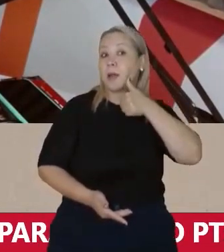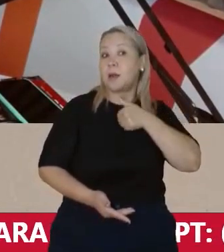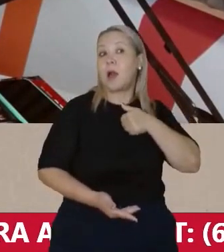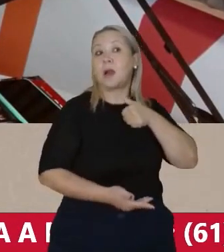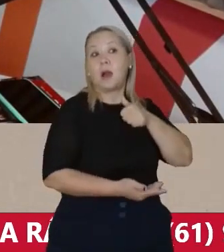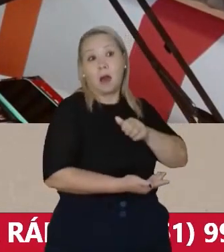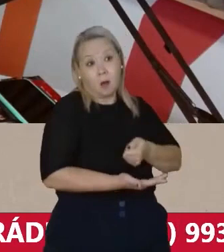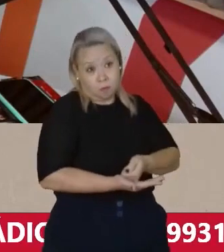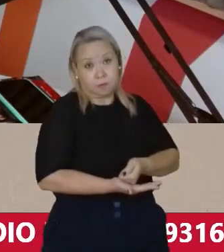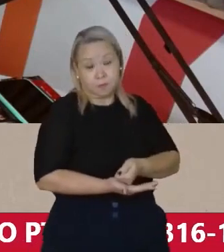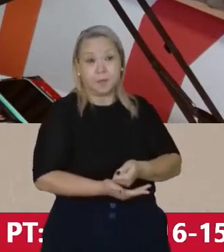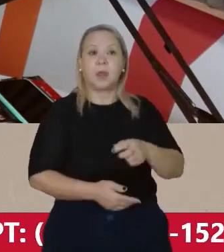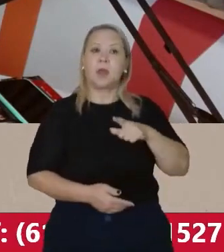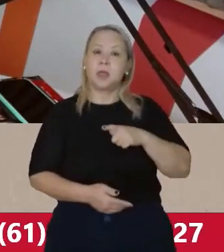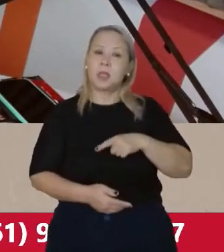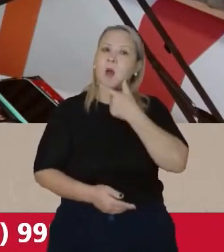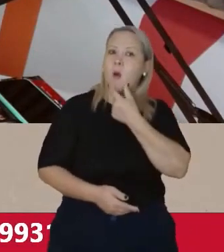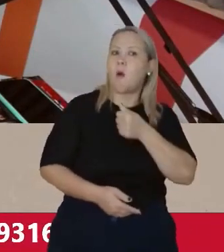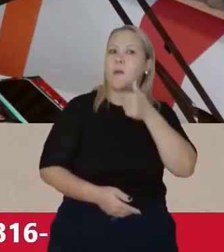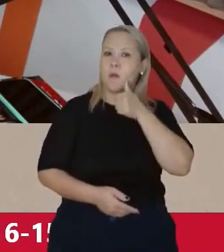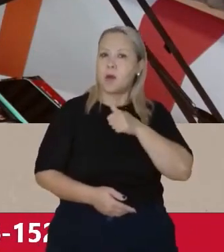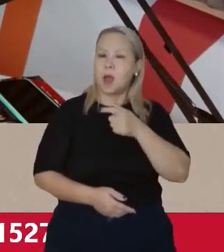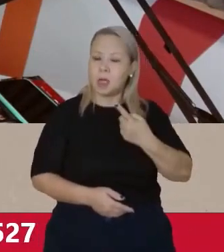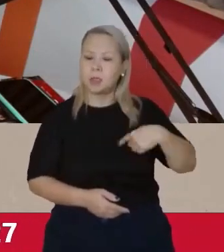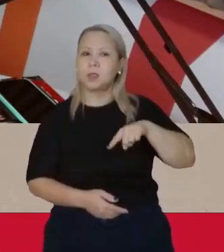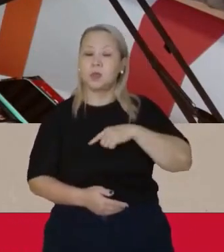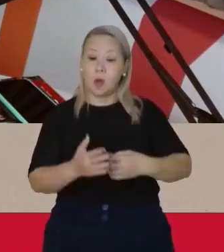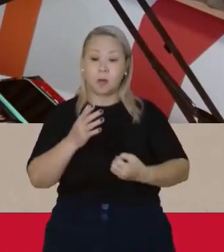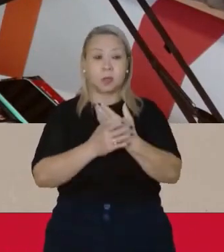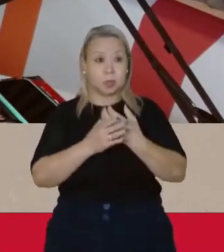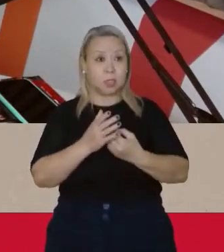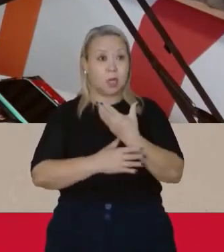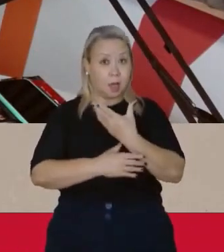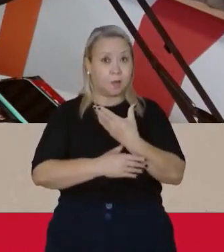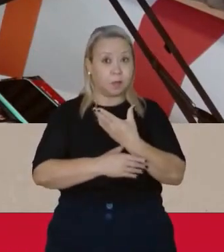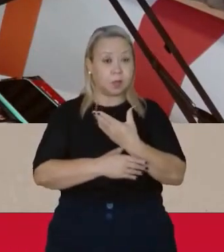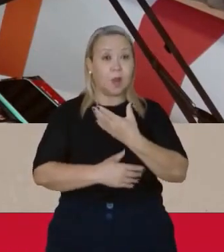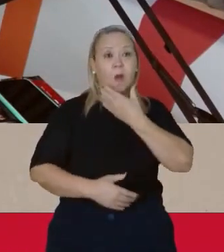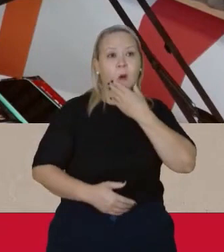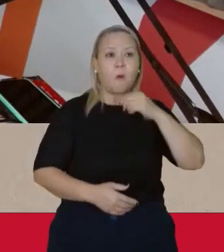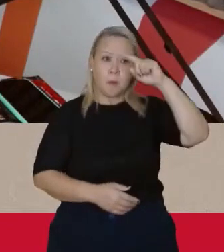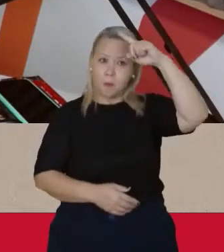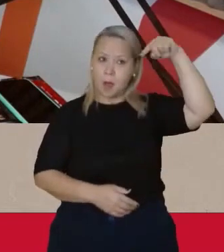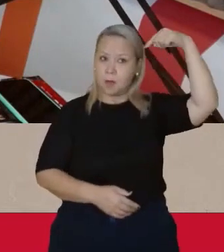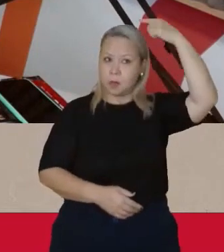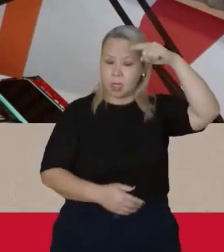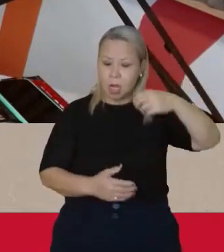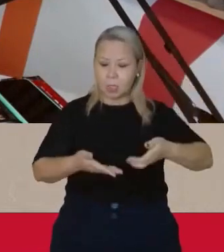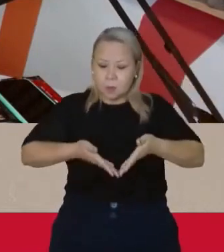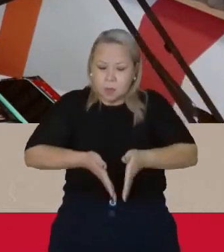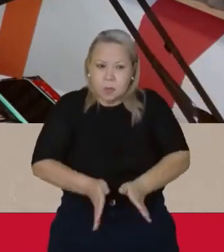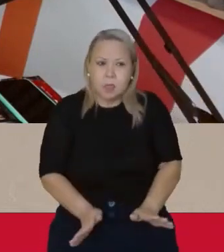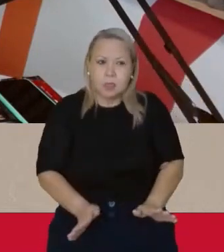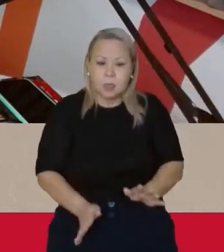dia, ela tem os homens e mulheres, nós criamos homens para o sagrado, geramos